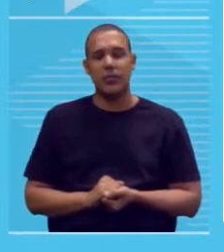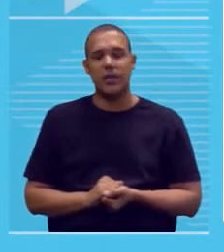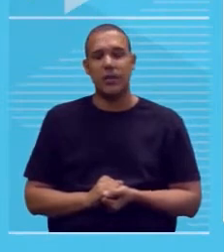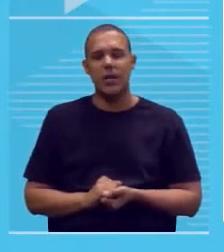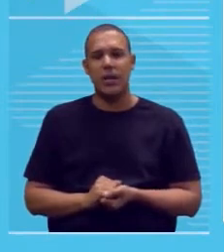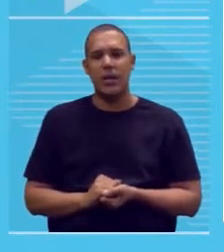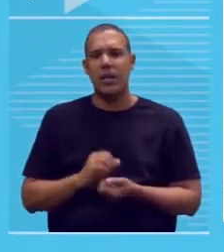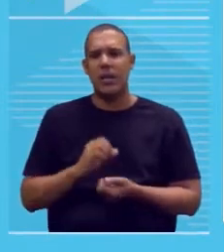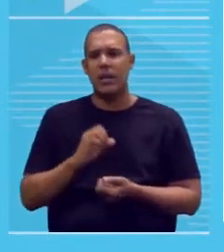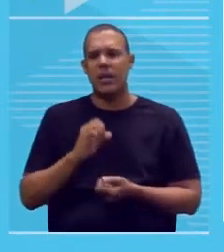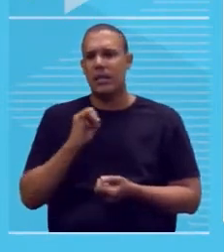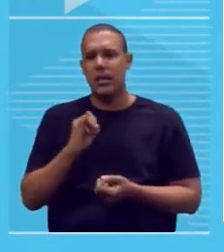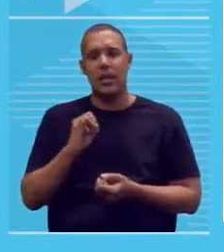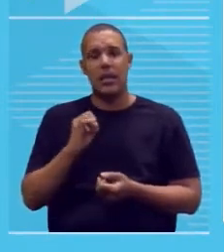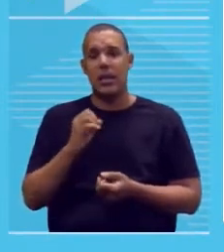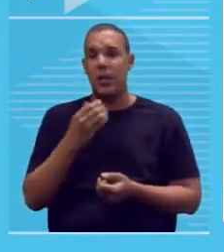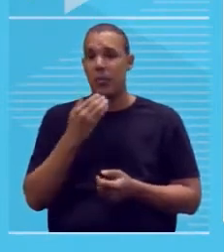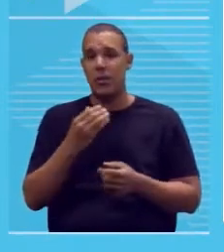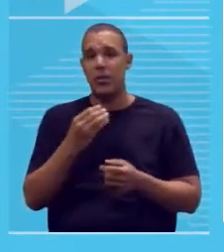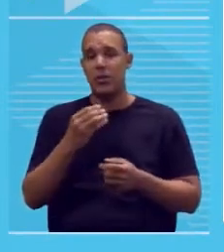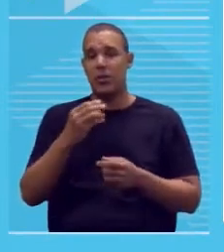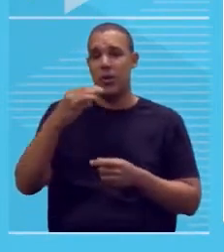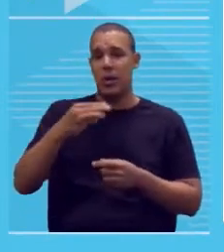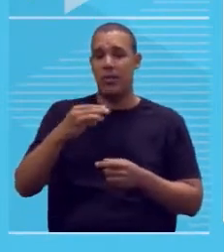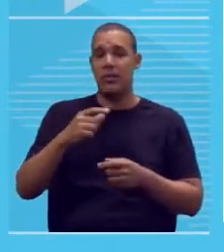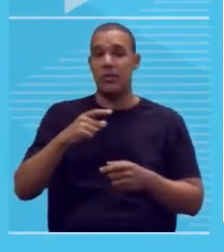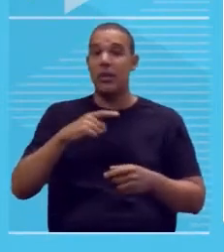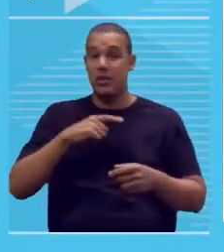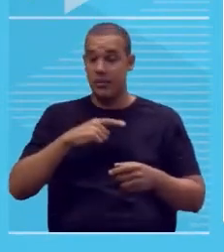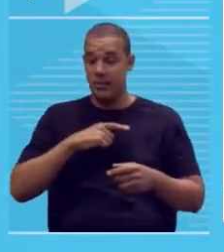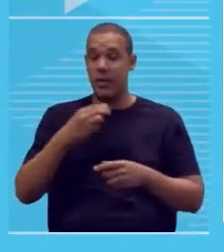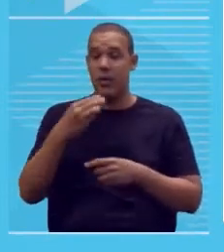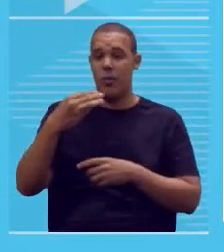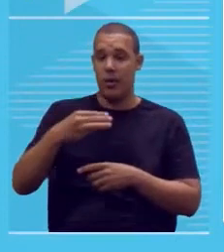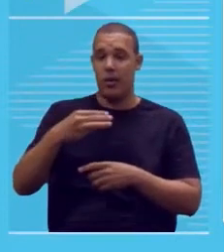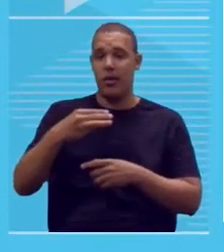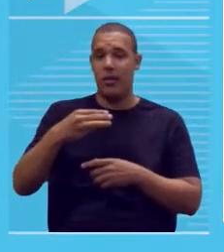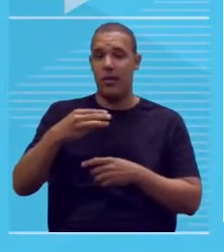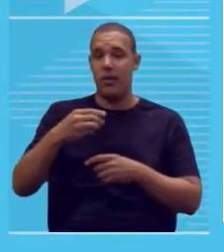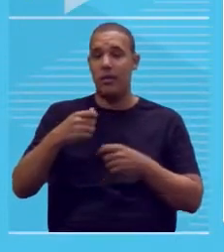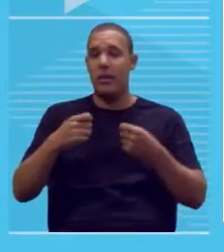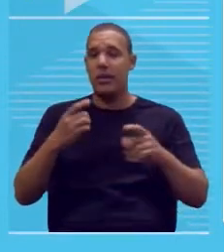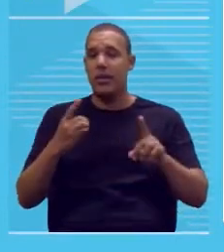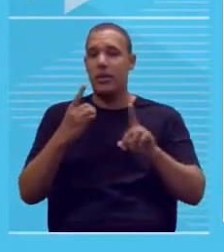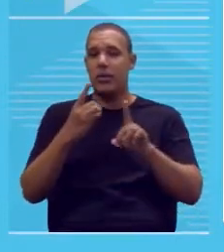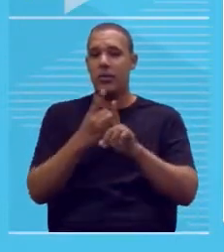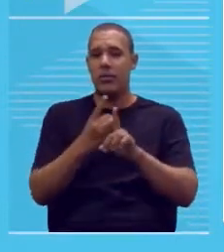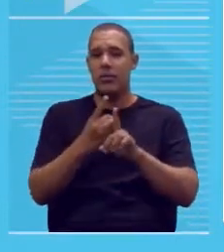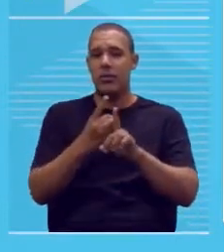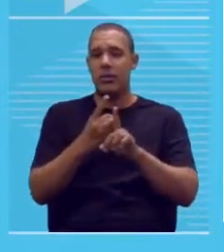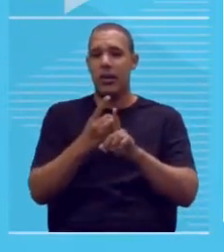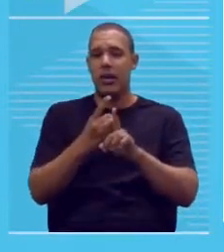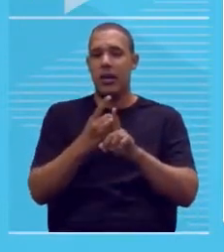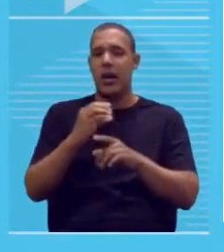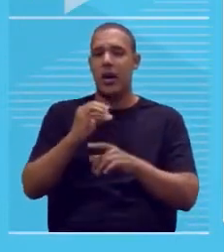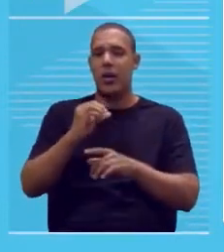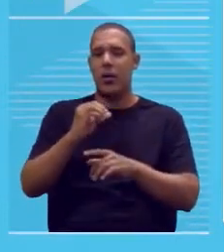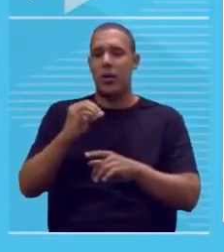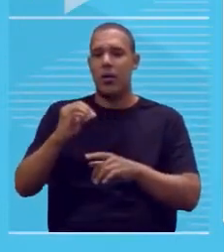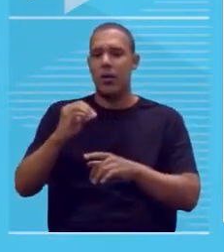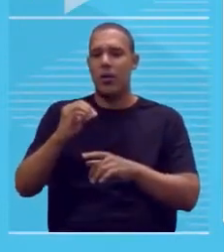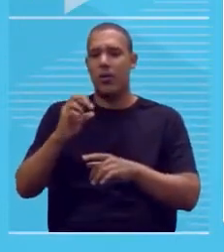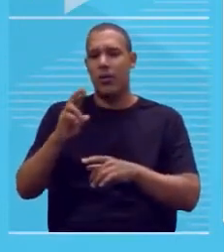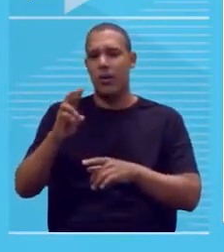pediu o coeficiente angular, ele já me der o coeficiente angular e quer que nós encontremos algumas das coordenadas deste